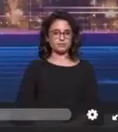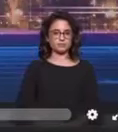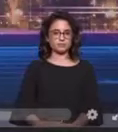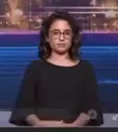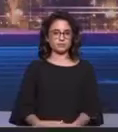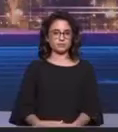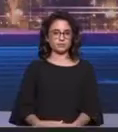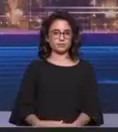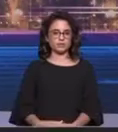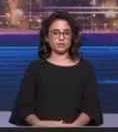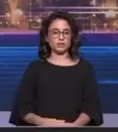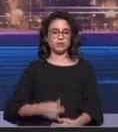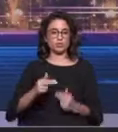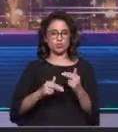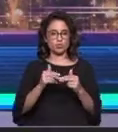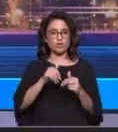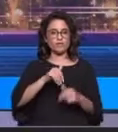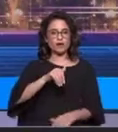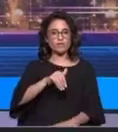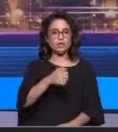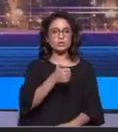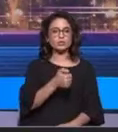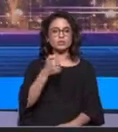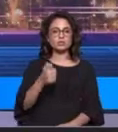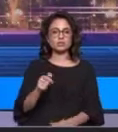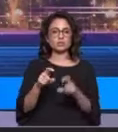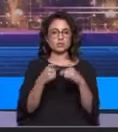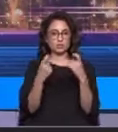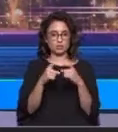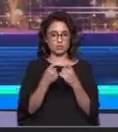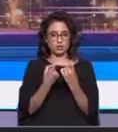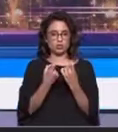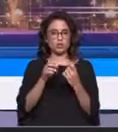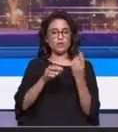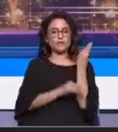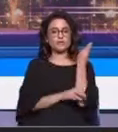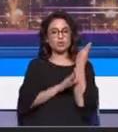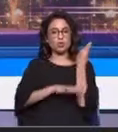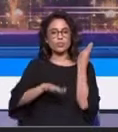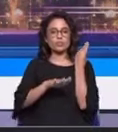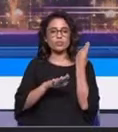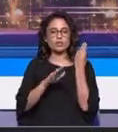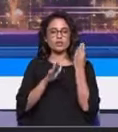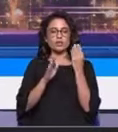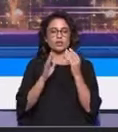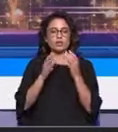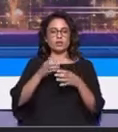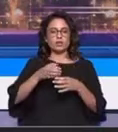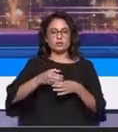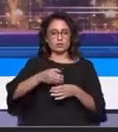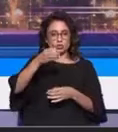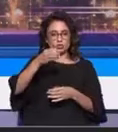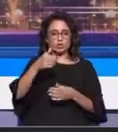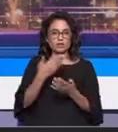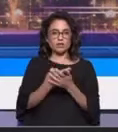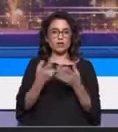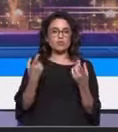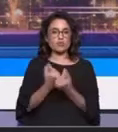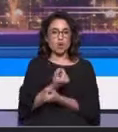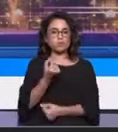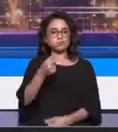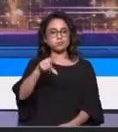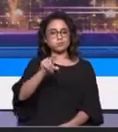vão ser construídos 55 apartamentos na Freguesia de Santa Luzia para aquisição a custos controlados